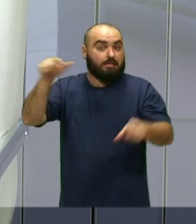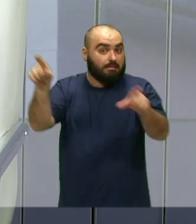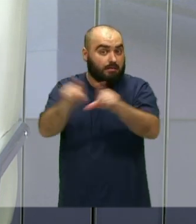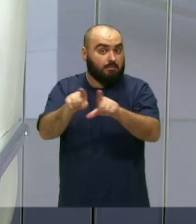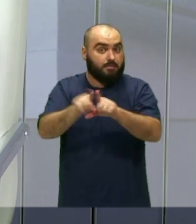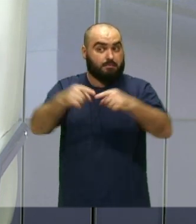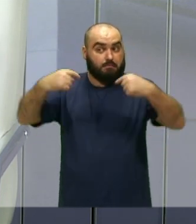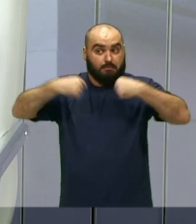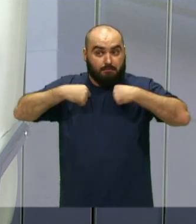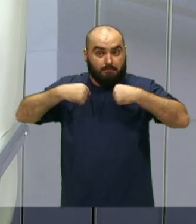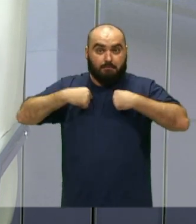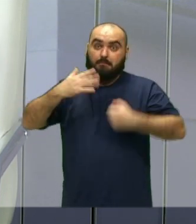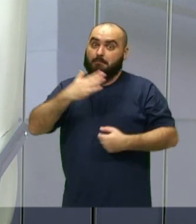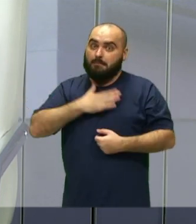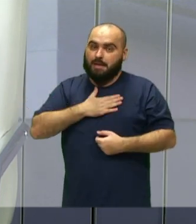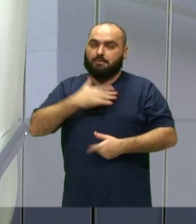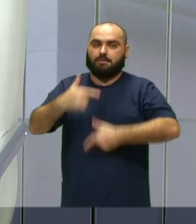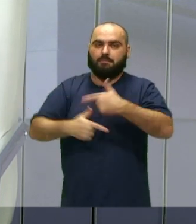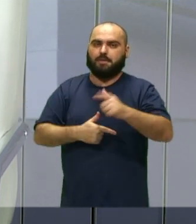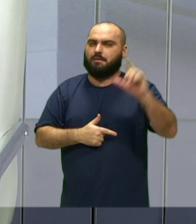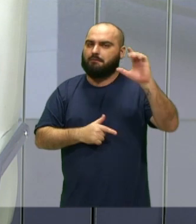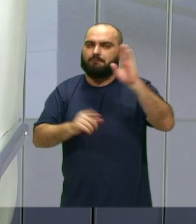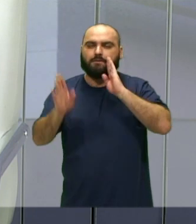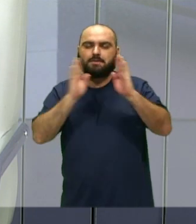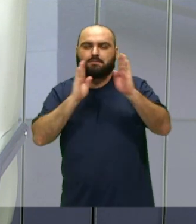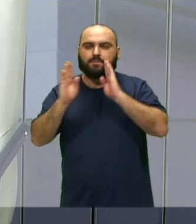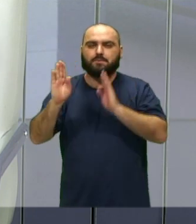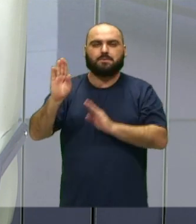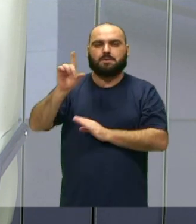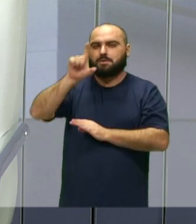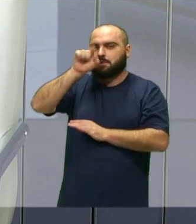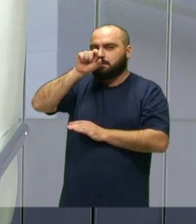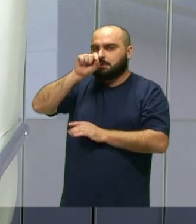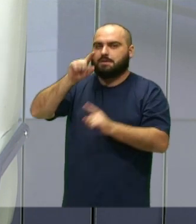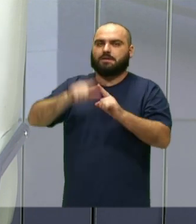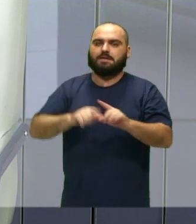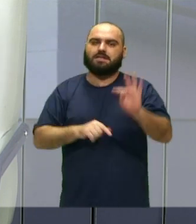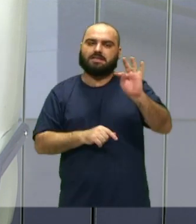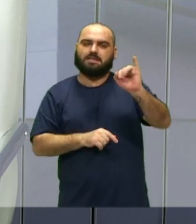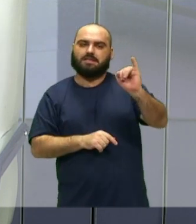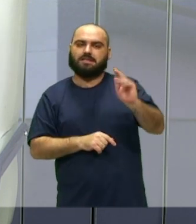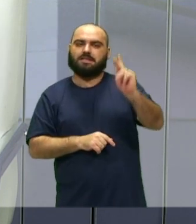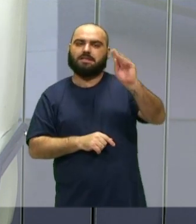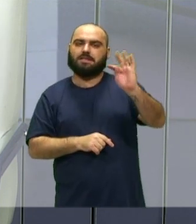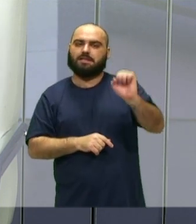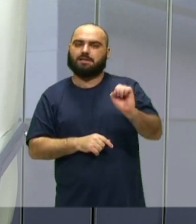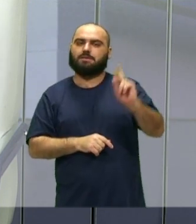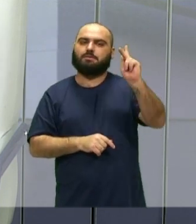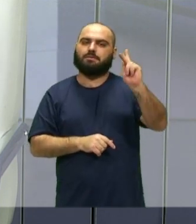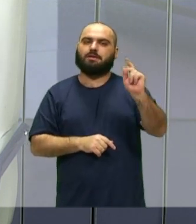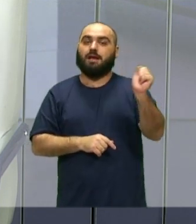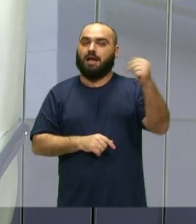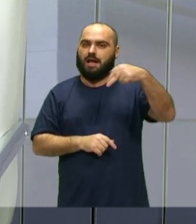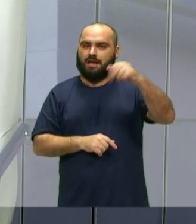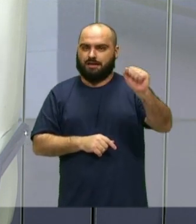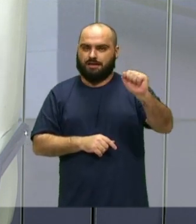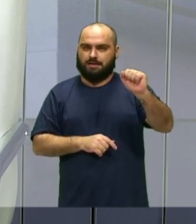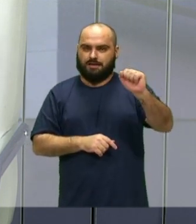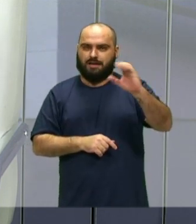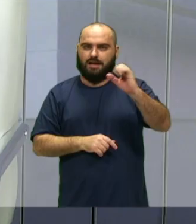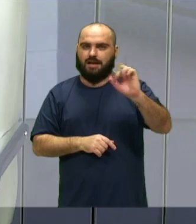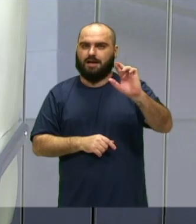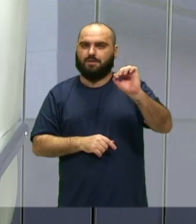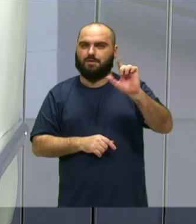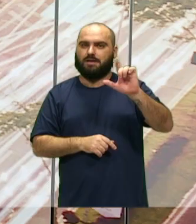meu. Vocês podem procurar lá no Facebook, no Twitter, até no TikTok, se procurar, vai me achar lá. É Ana Carolina, com 2